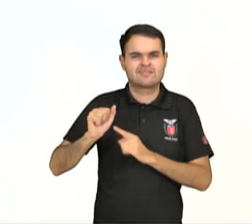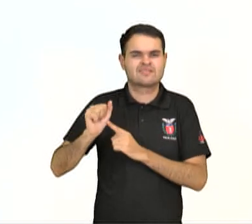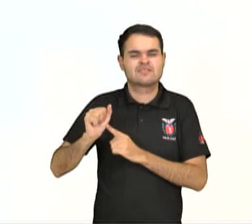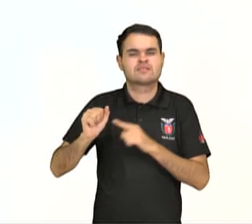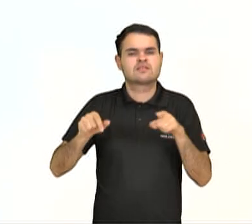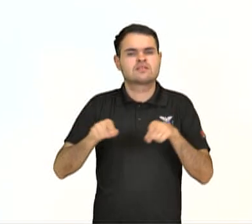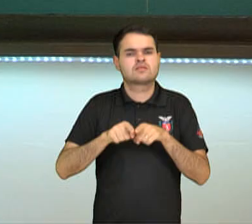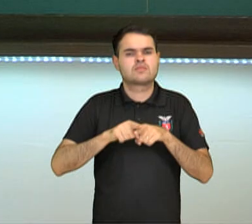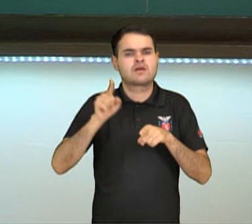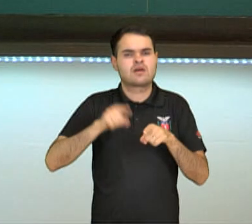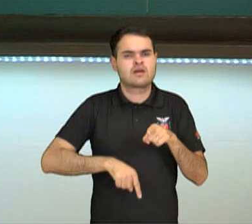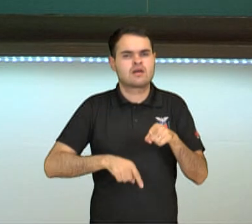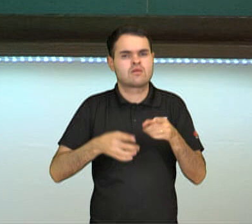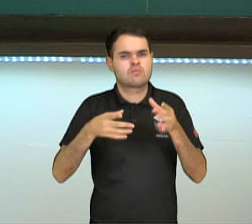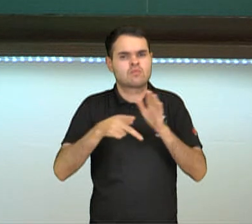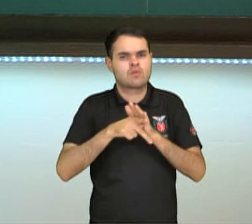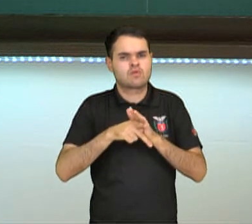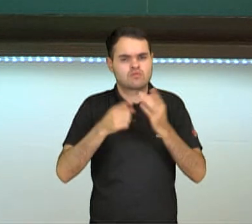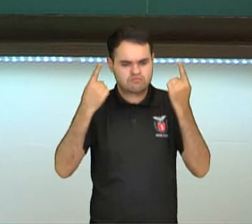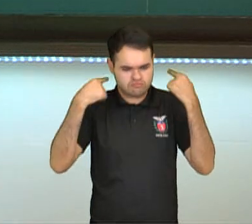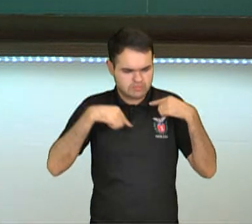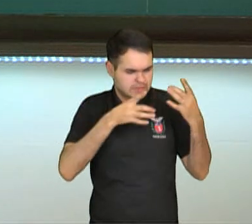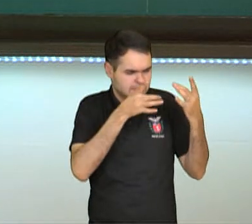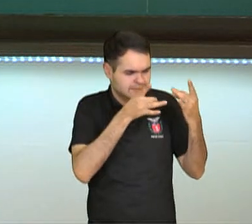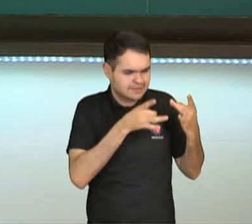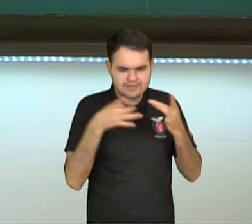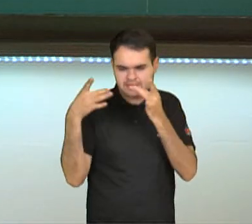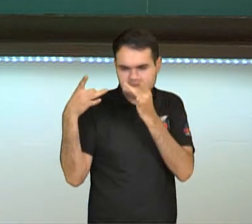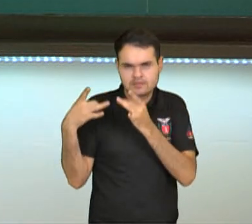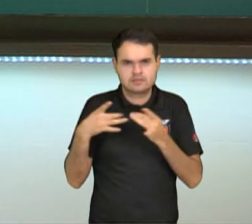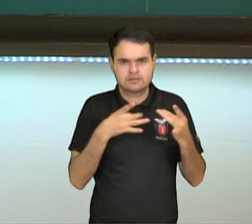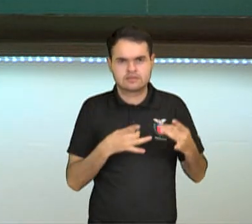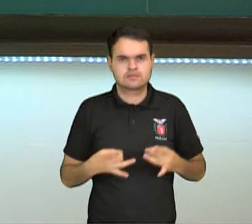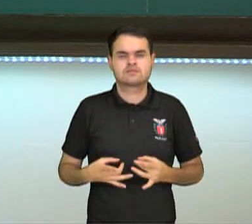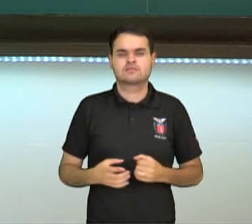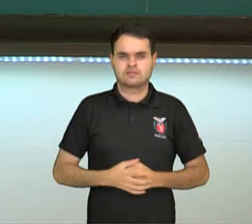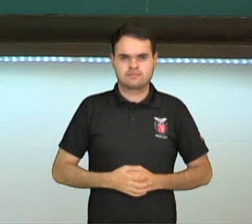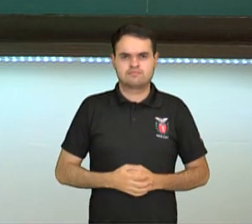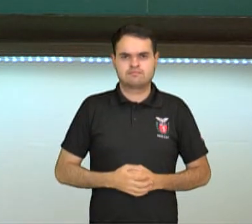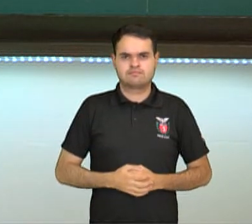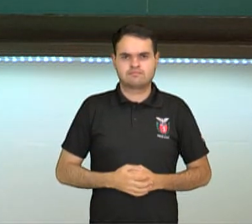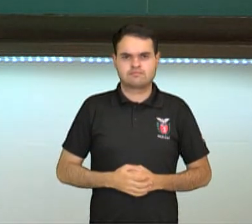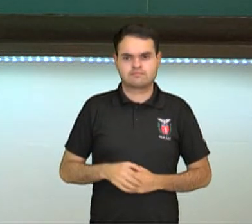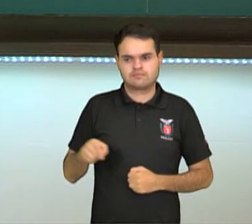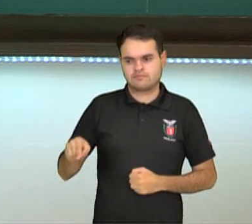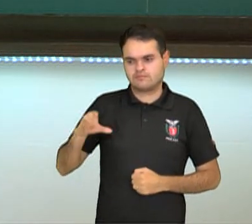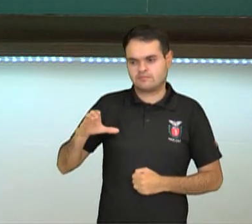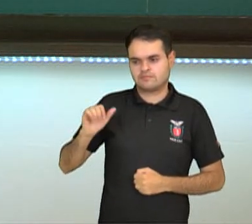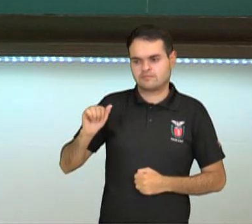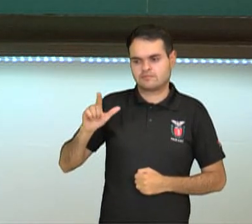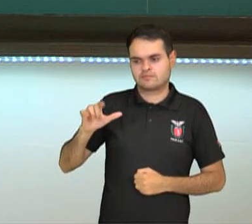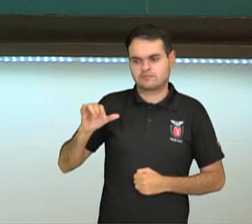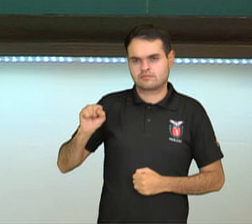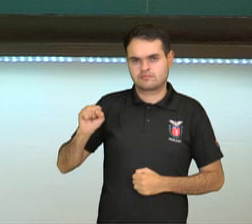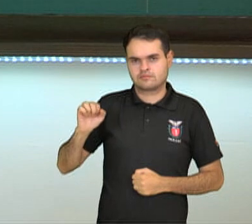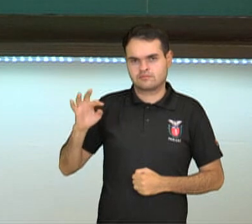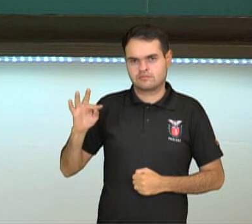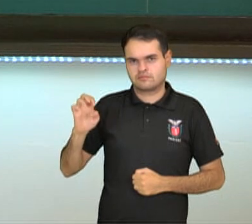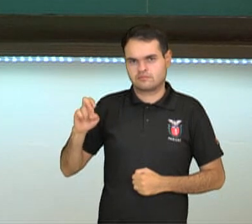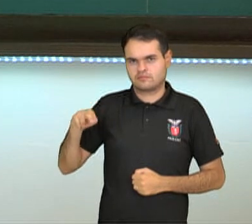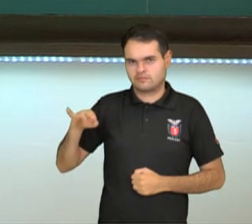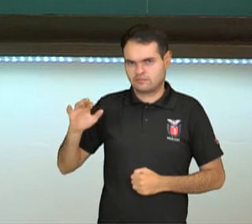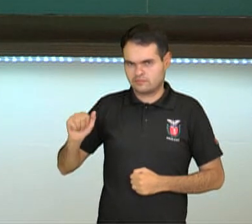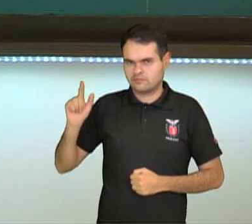na definição do corpo. Então, quando eu trabalho calistenia, além de melhorar a minha resistência, a